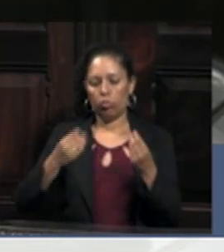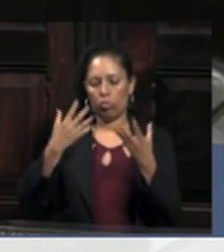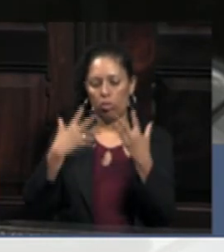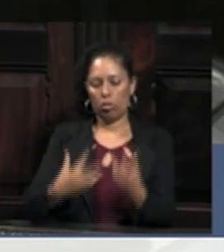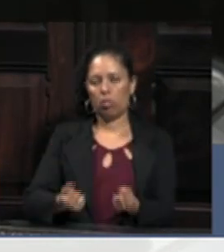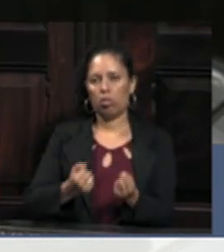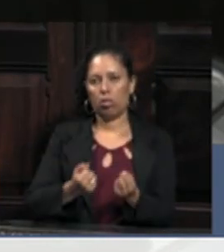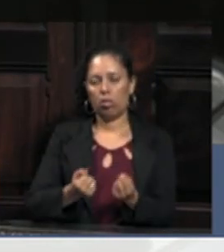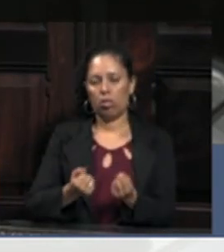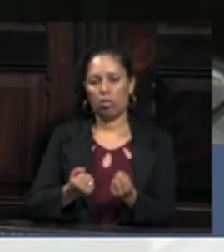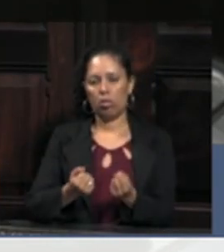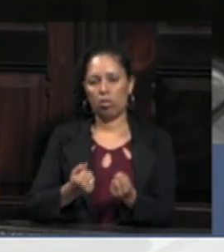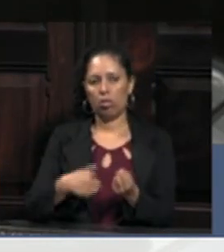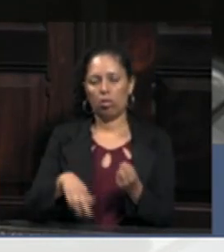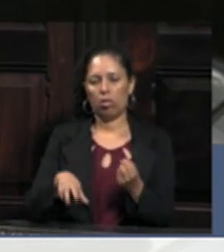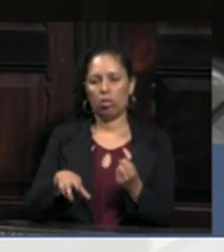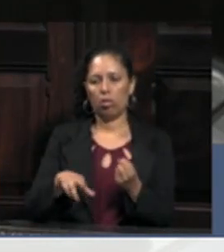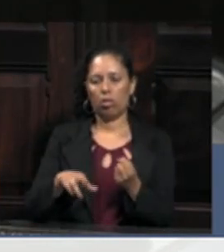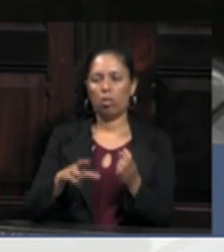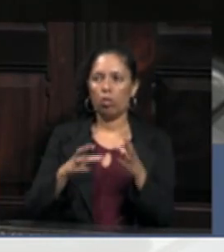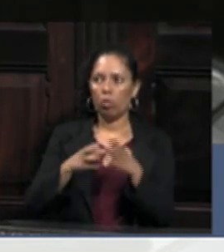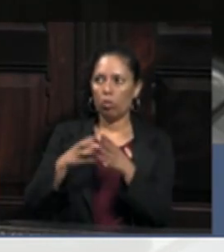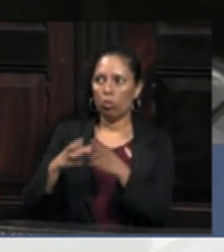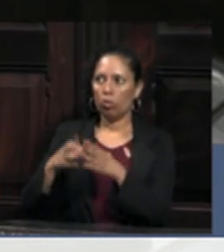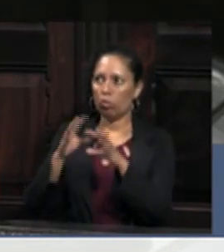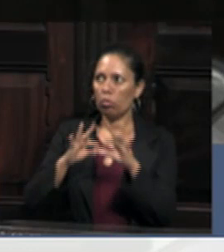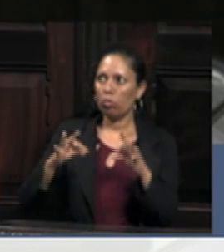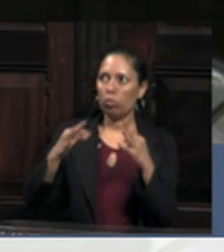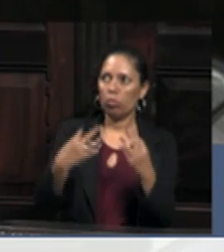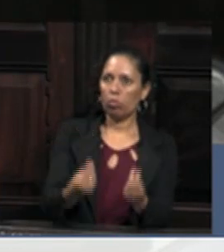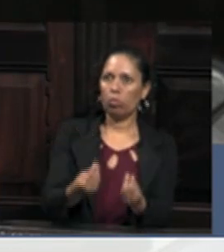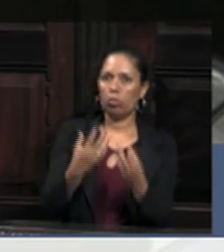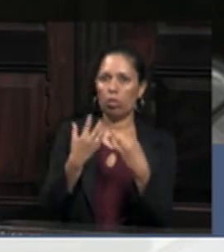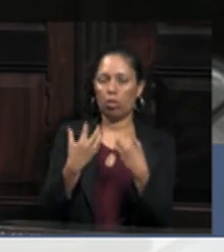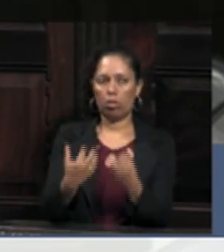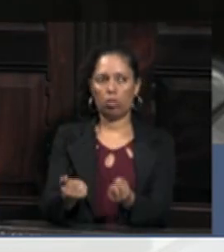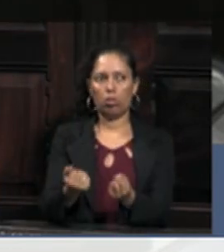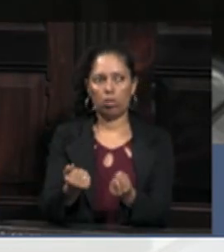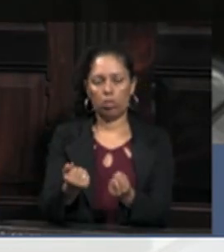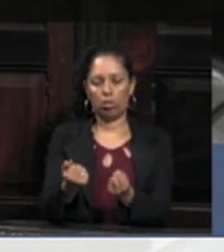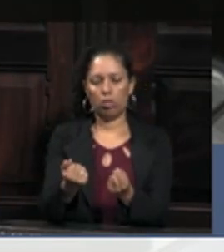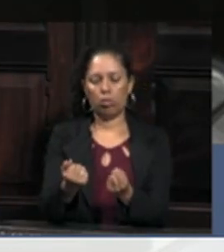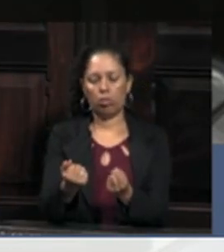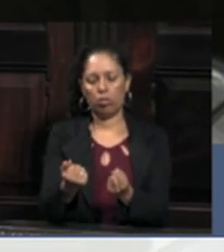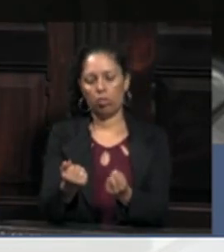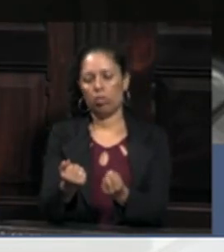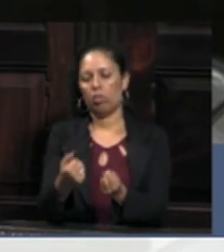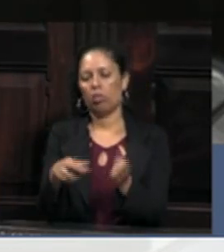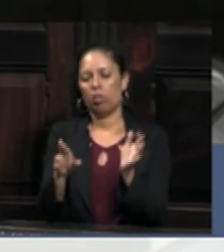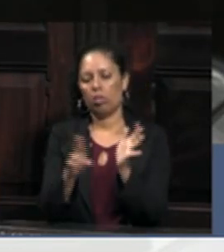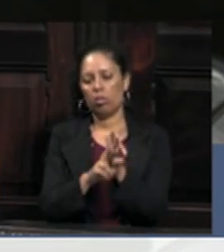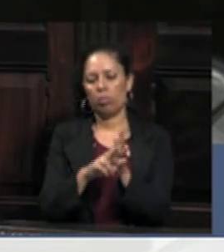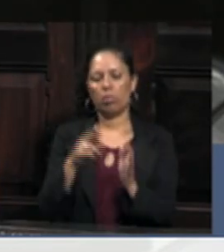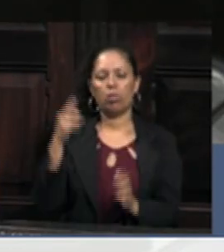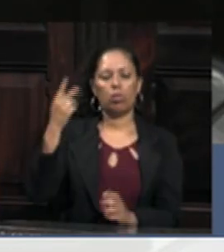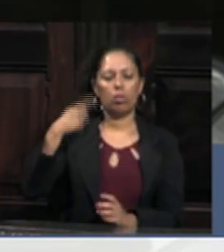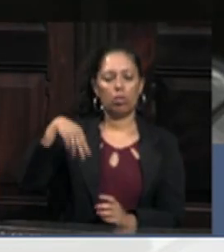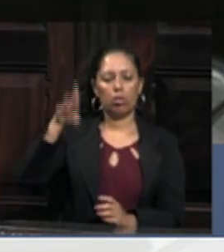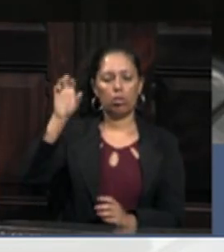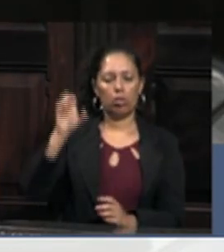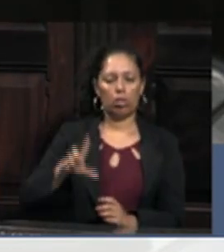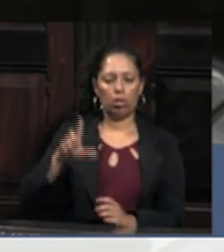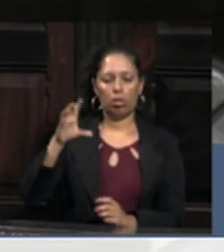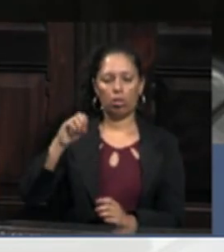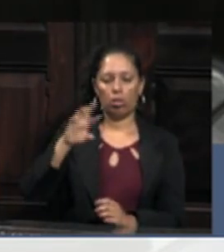criança, do adolescente, do idoso favorável, economia e comércio favorável, de orçamento, finanças, fiscalização financeira e controle favorável. Relatores, deputado André Correia, Dionísio Lins,